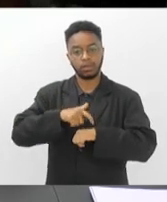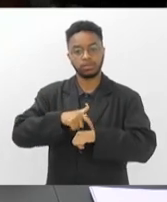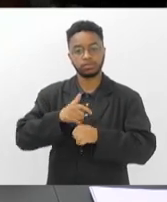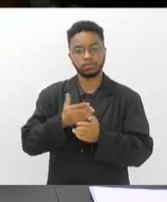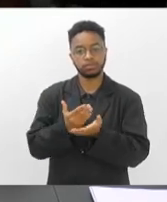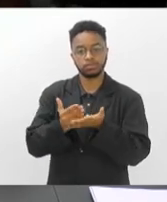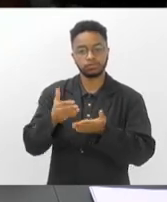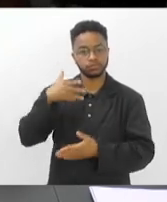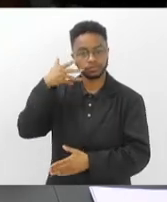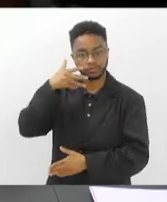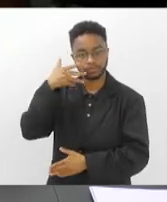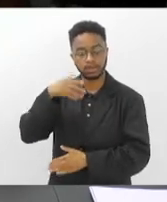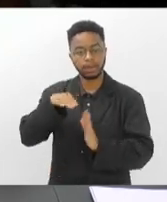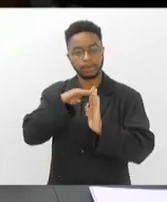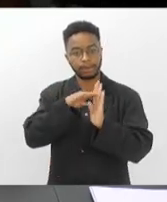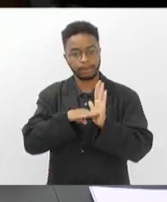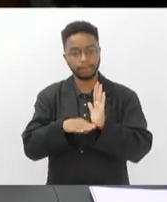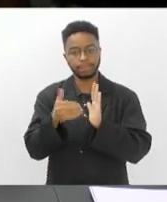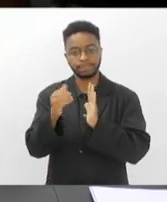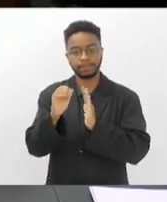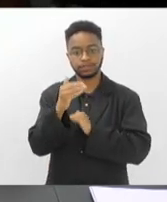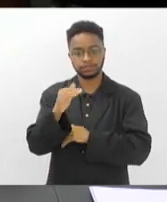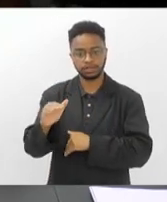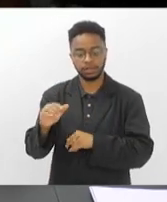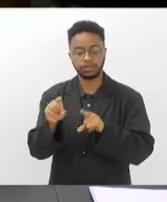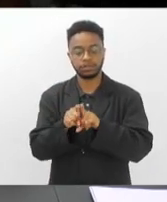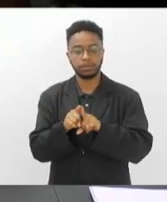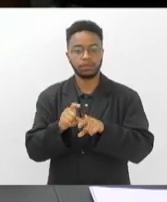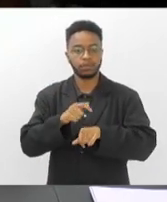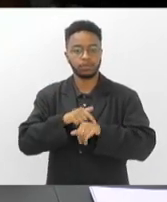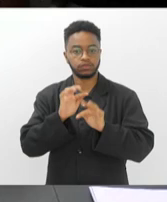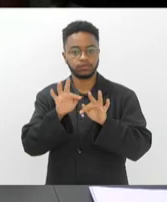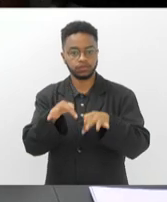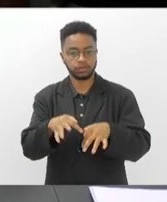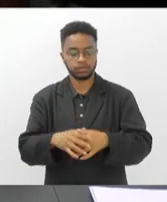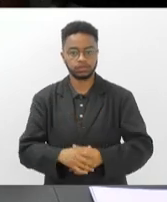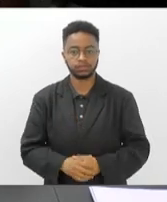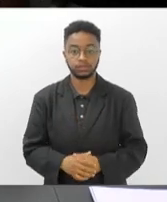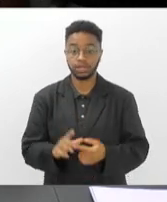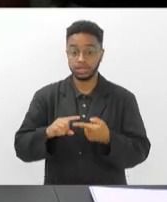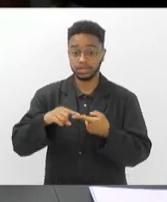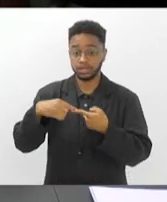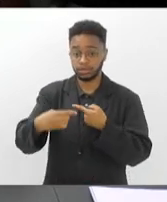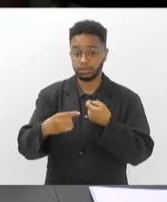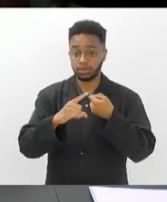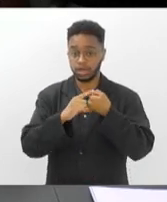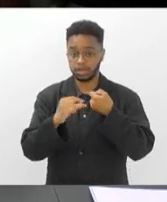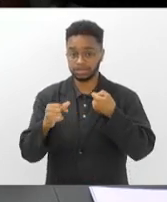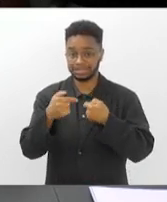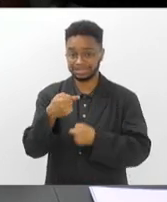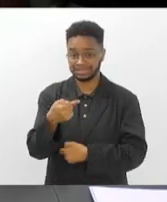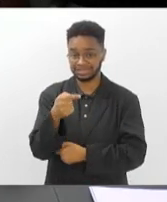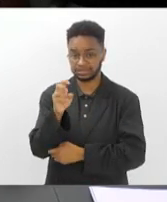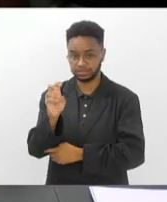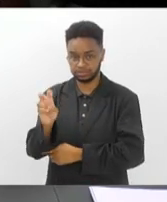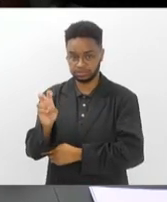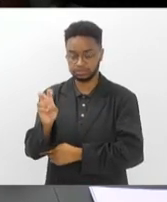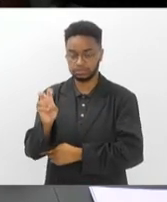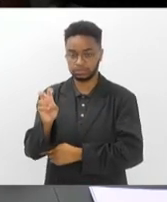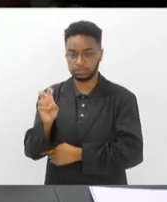inicial, ordem do dia às 10h30 e expediente final. E depois, lá no artigo